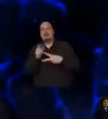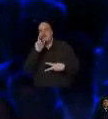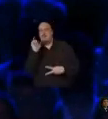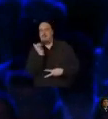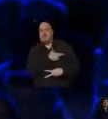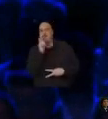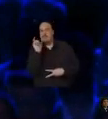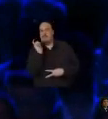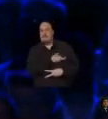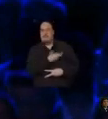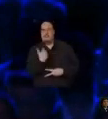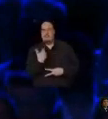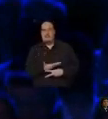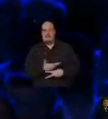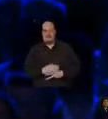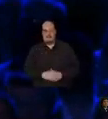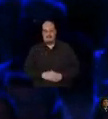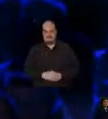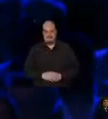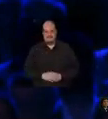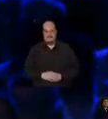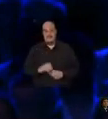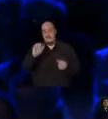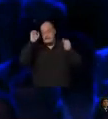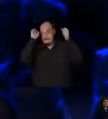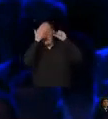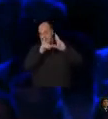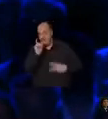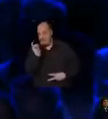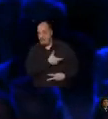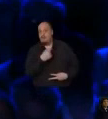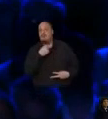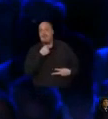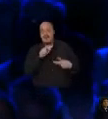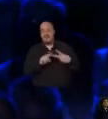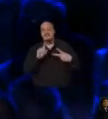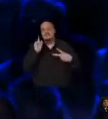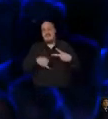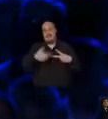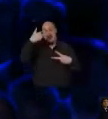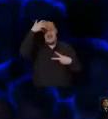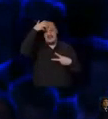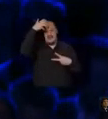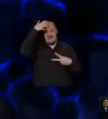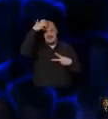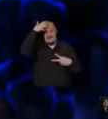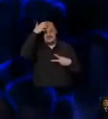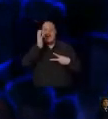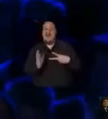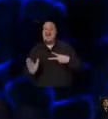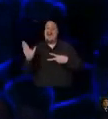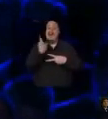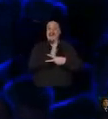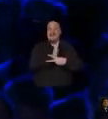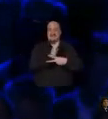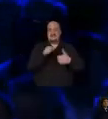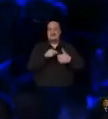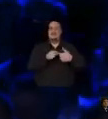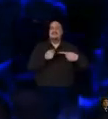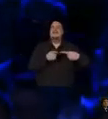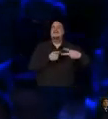argentino E o pior que a gente de tudo é que a gente vê não oficialmente eu não posso falar afirmar